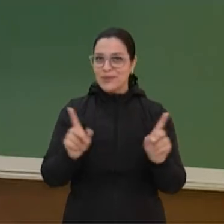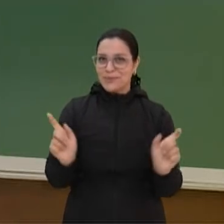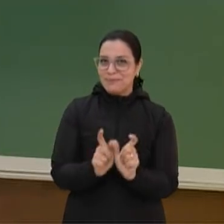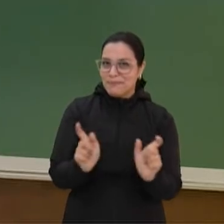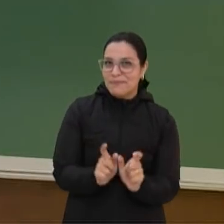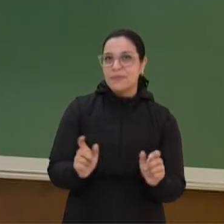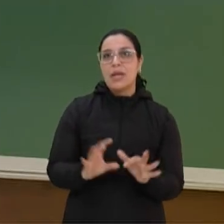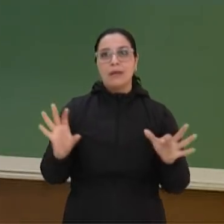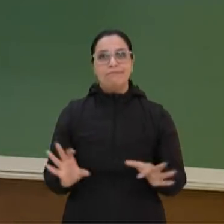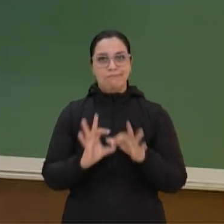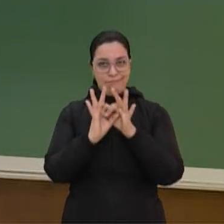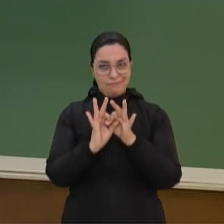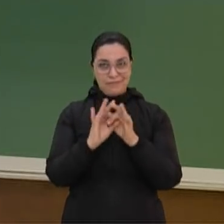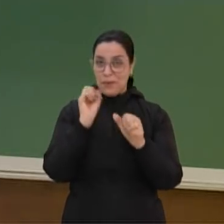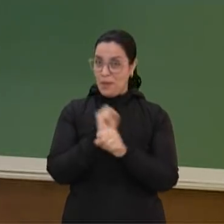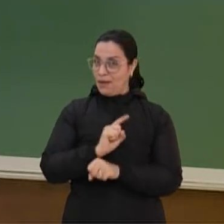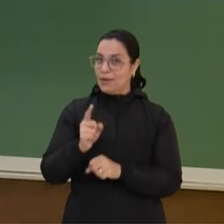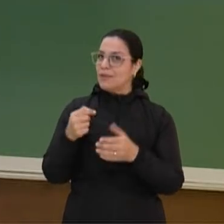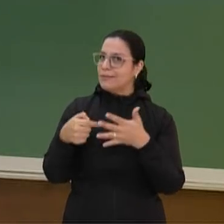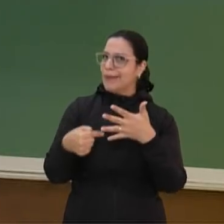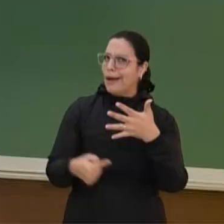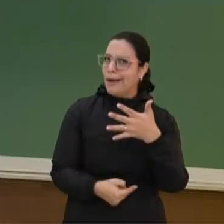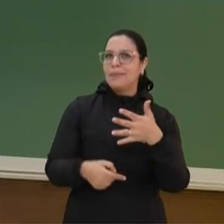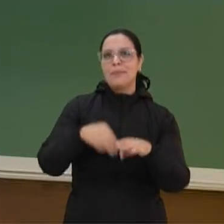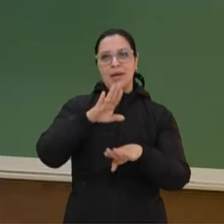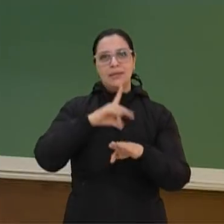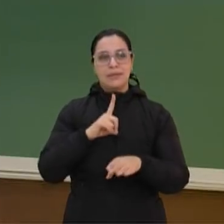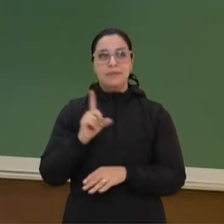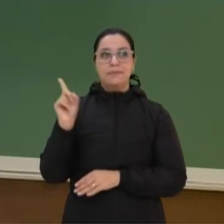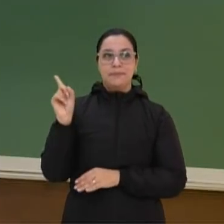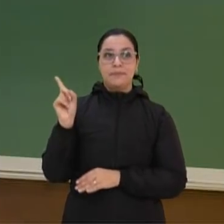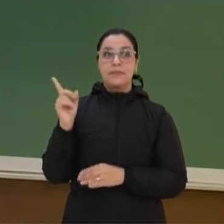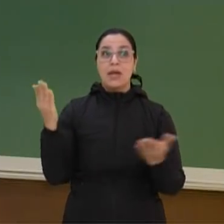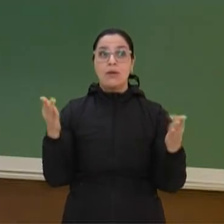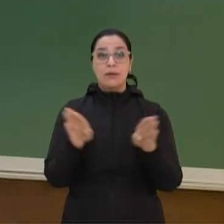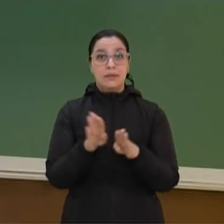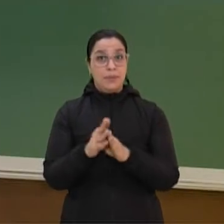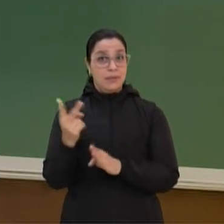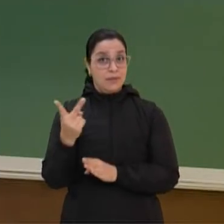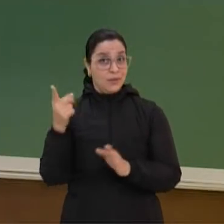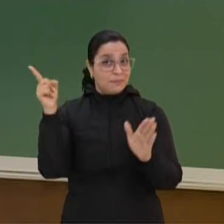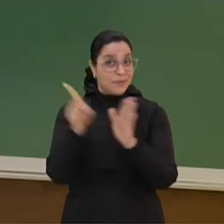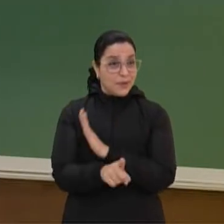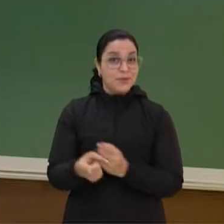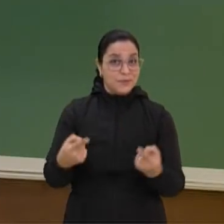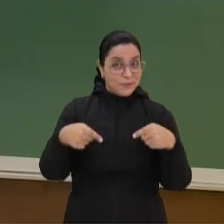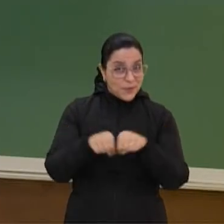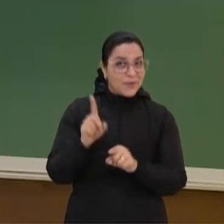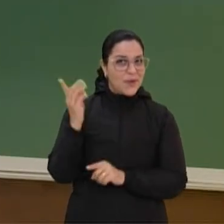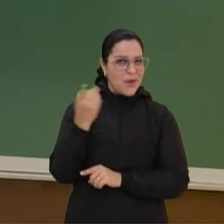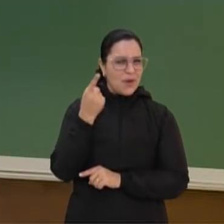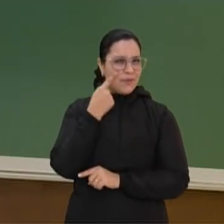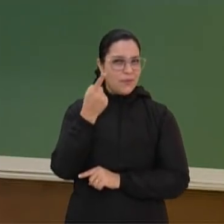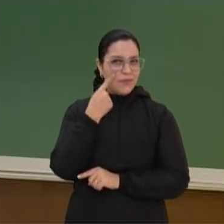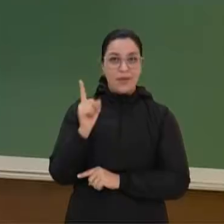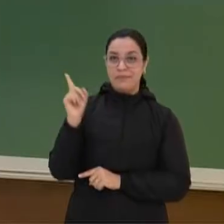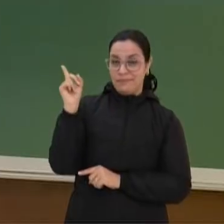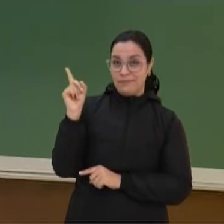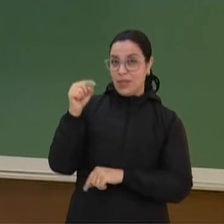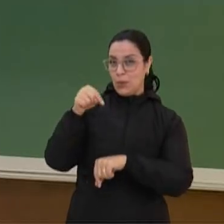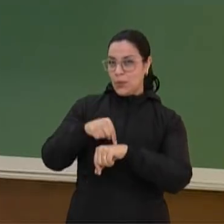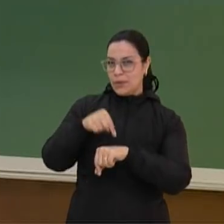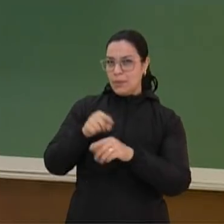Então, conjunções que pertencem às orações subordinadas condicionais. O se, o caso, quando,